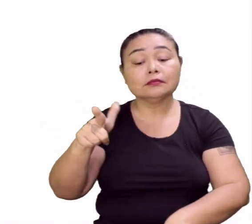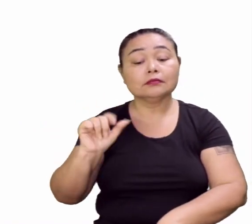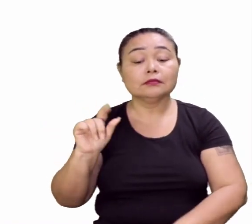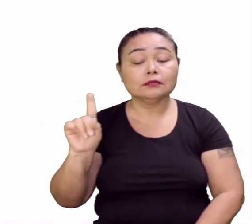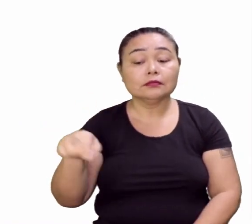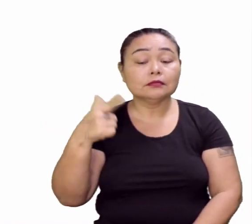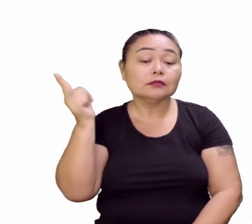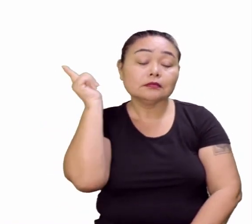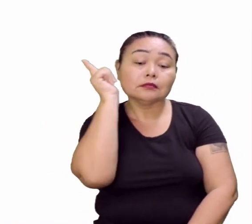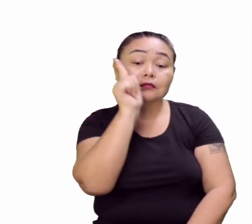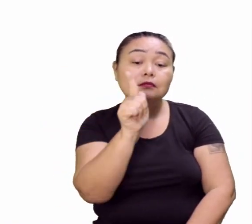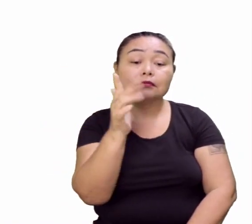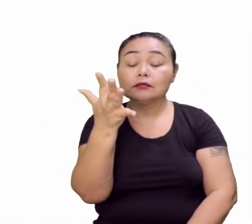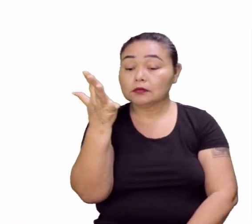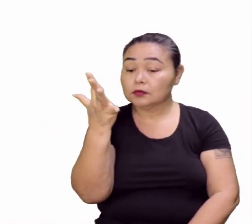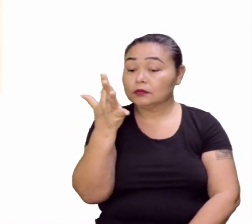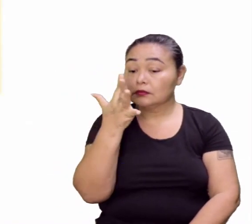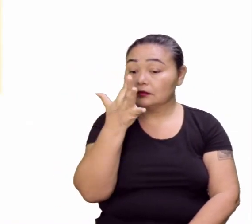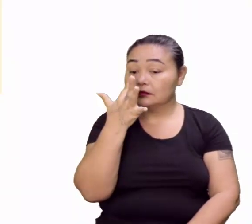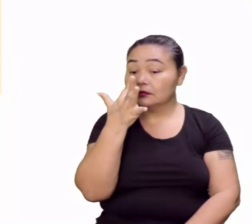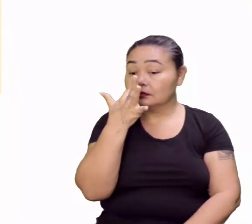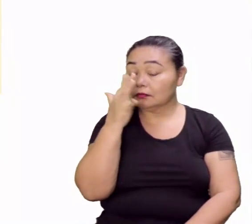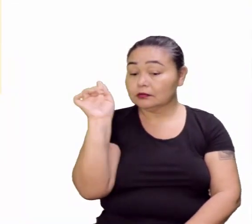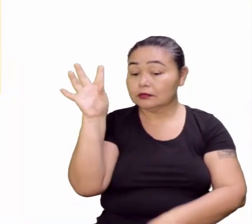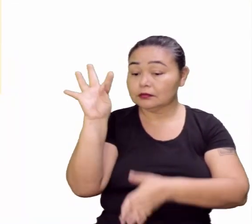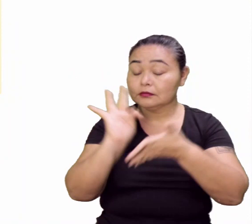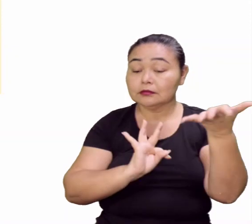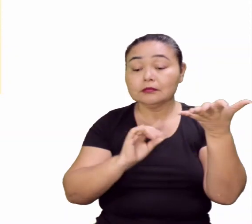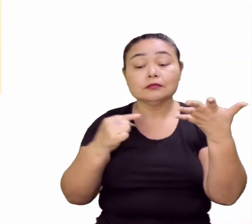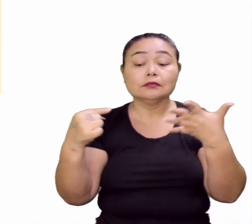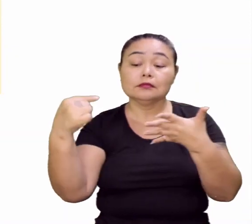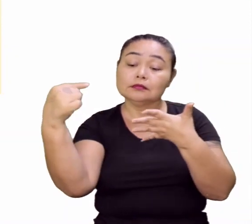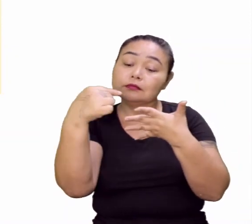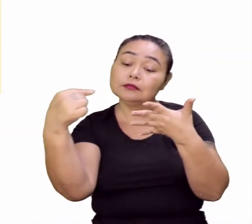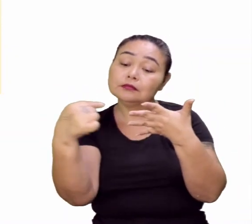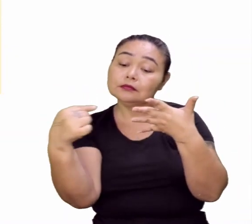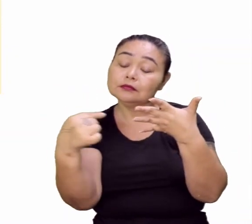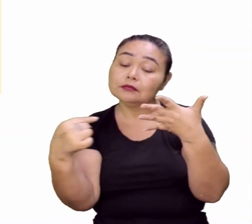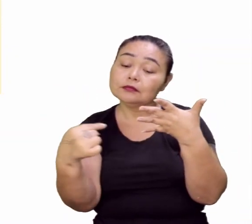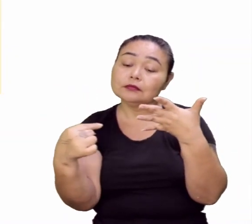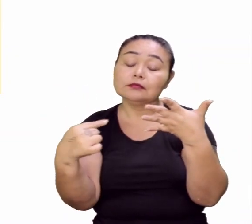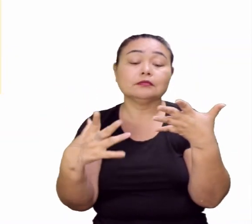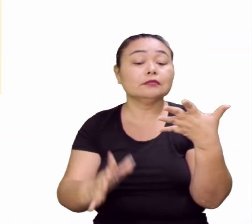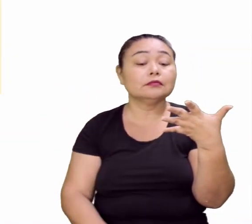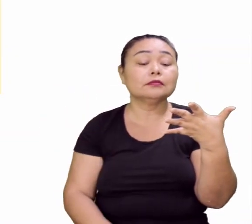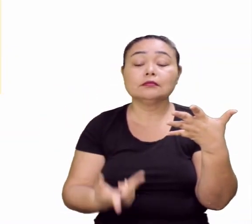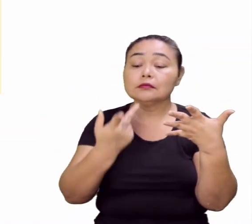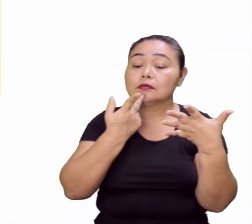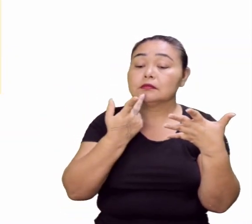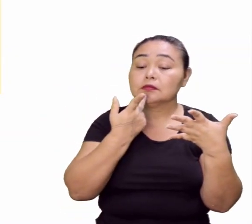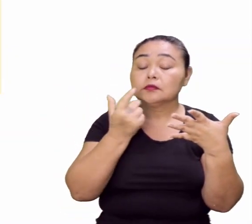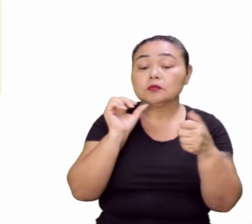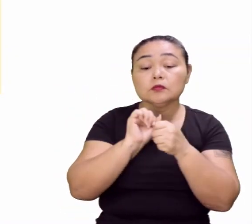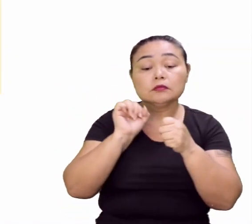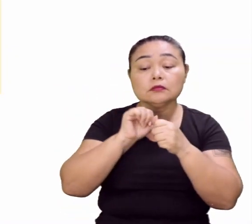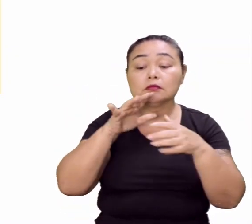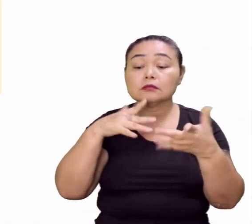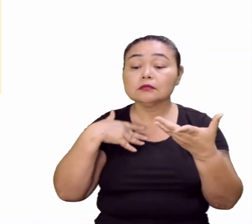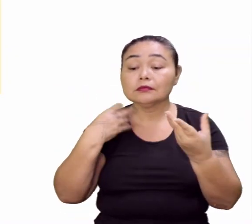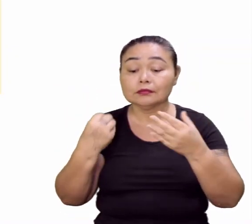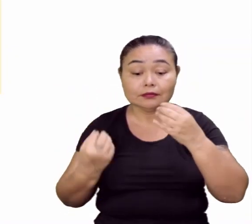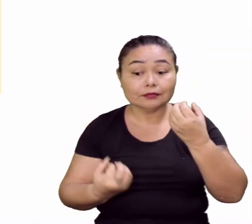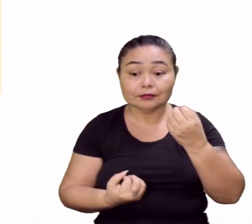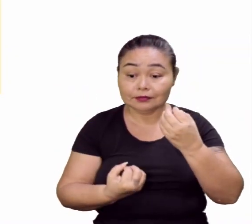aí a gente consegue observar nesse texto a seguinte situação, que quando a gente fala hoje de formação das cidades, né,